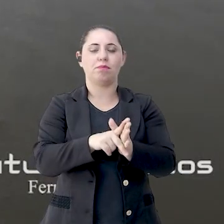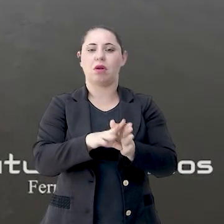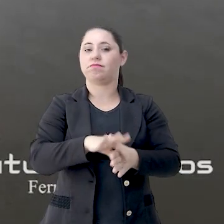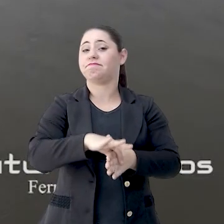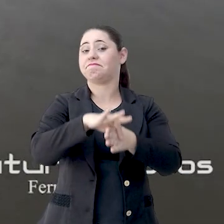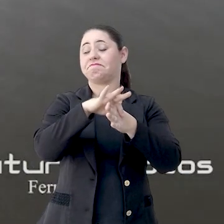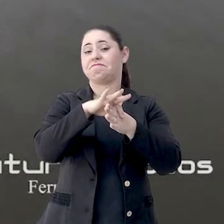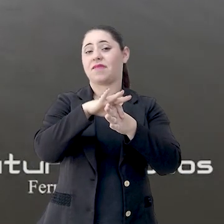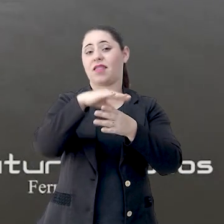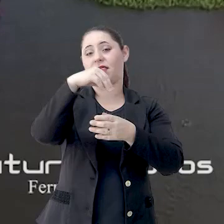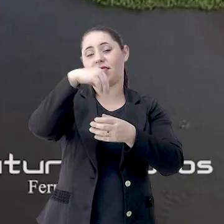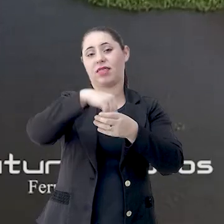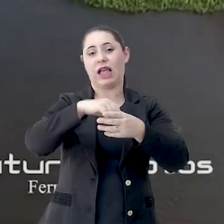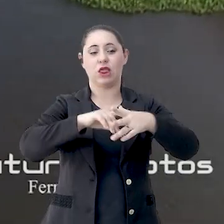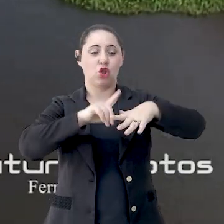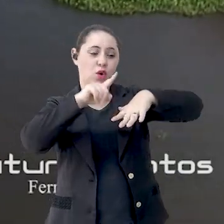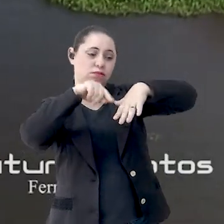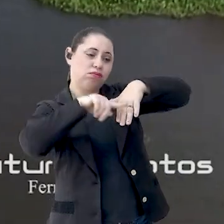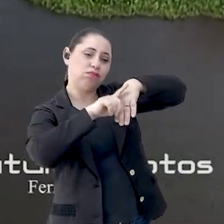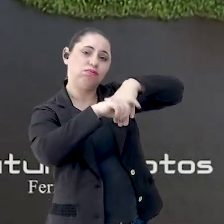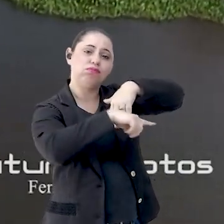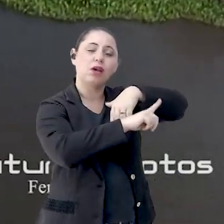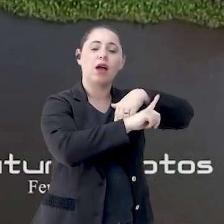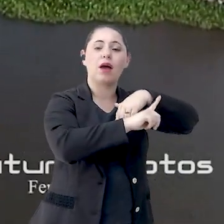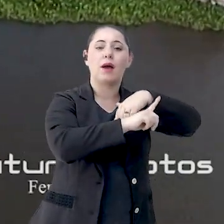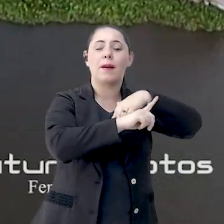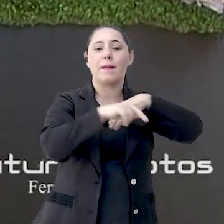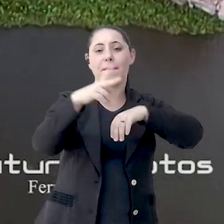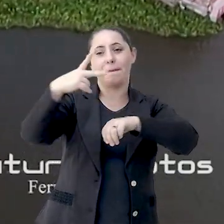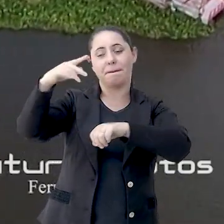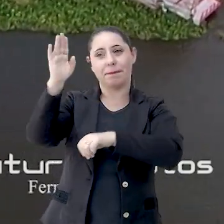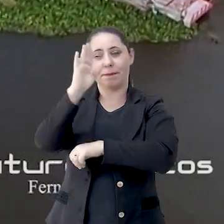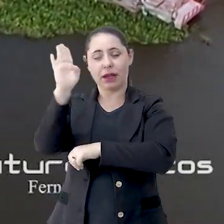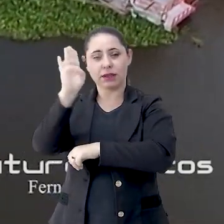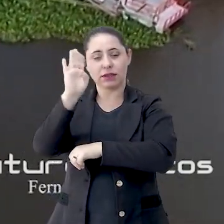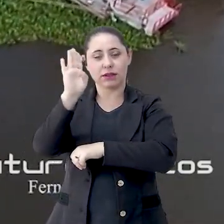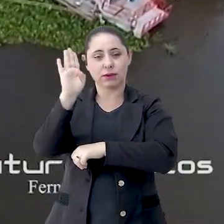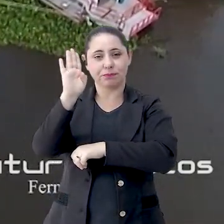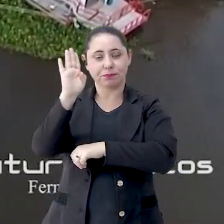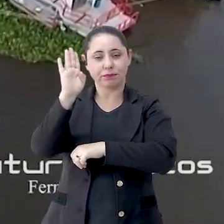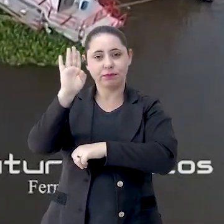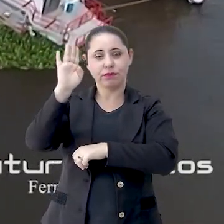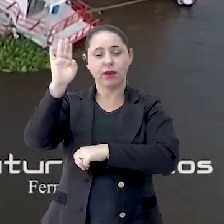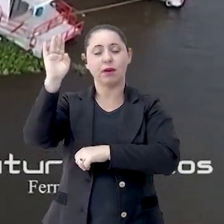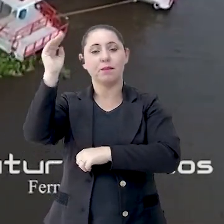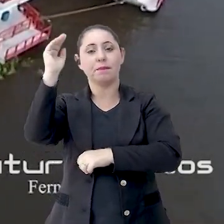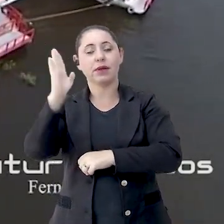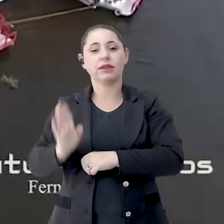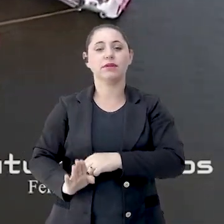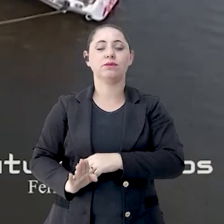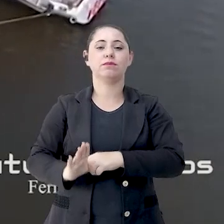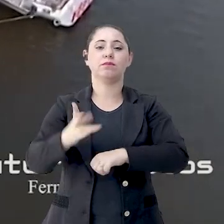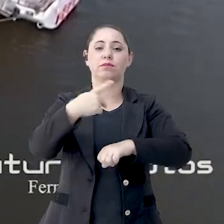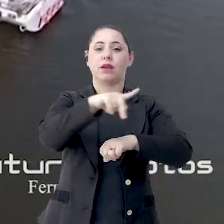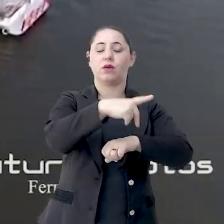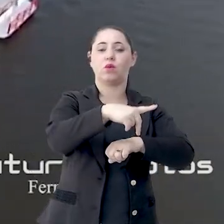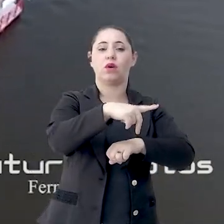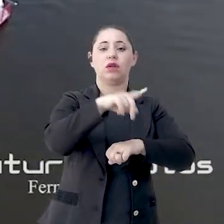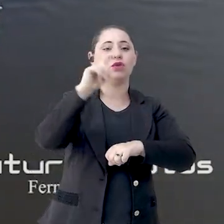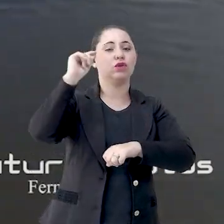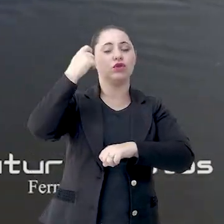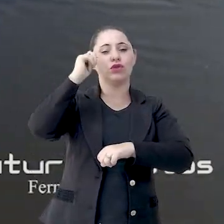Paraguai, Argentina e Chile, o município de Porto Murtinho deve se transformar nos próximos anos um grande